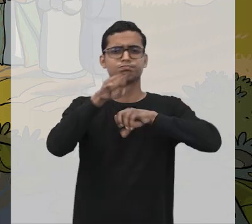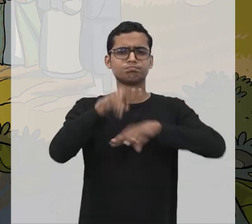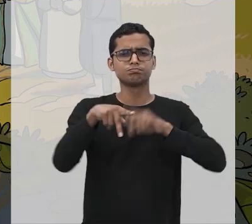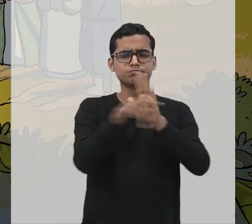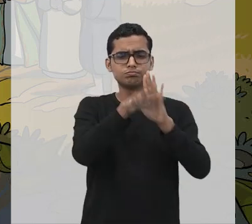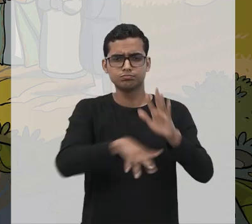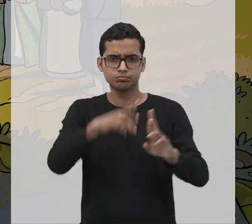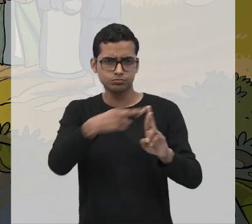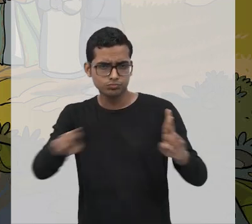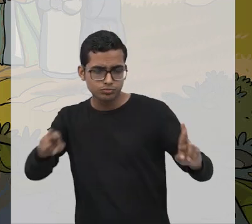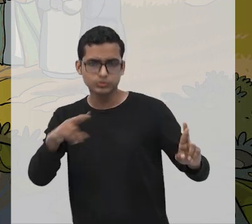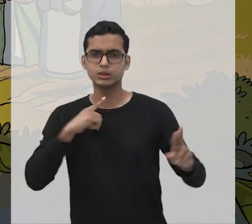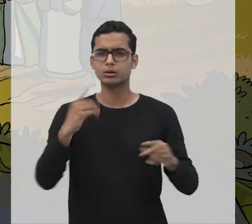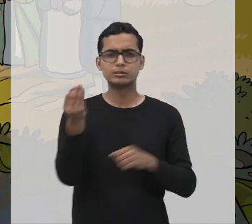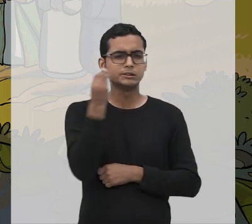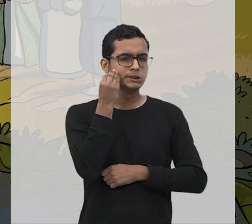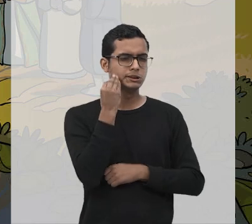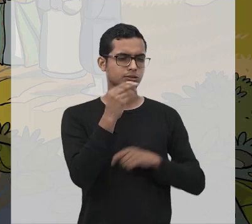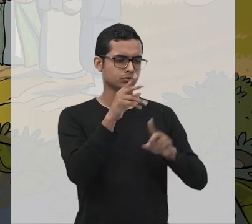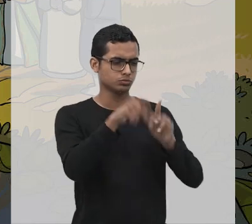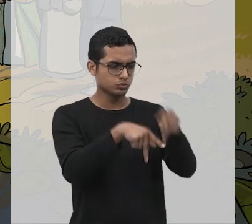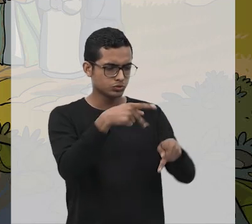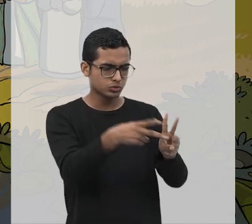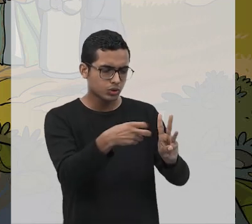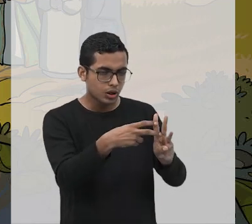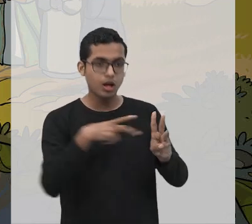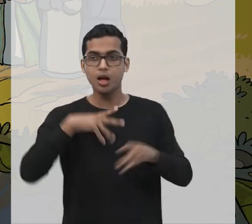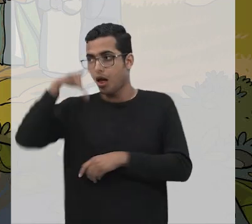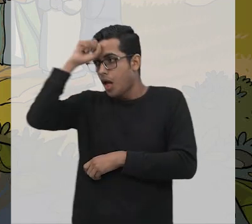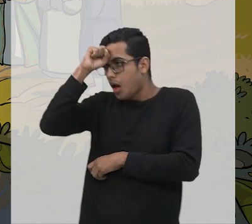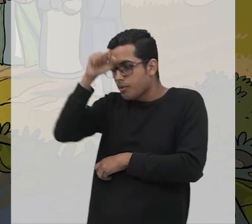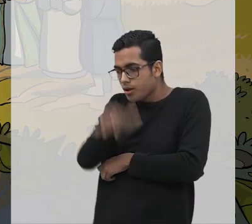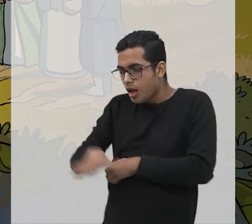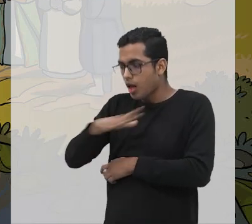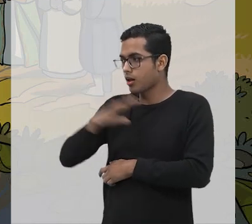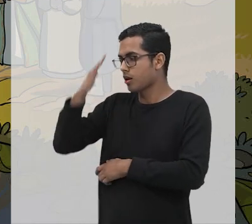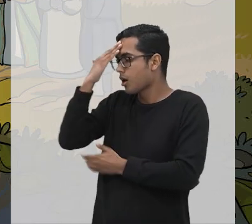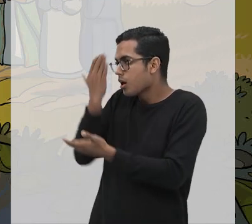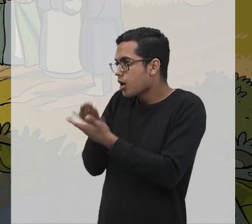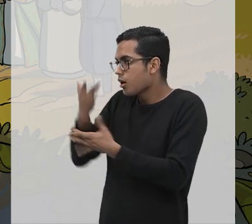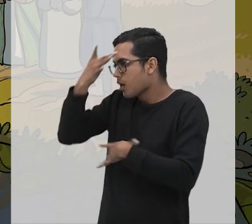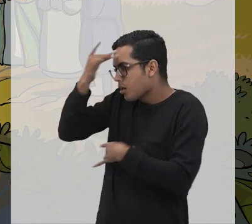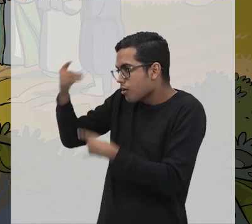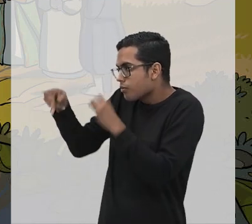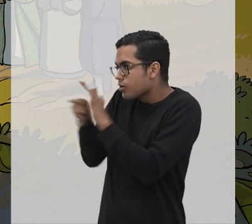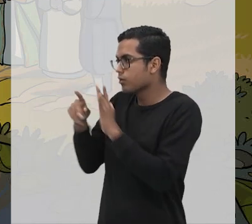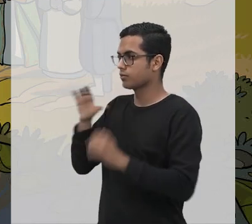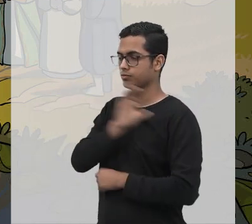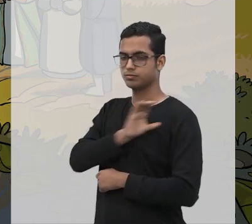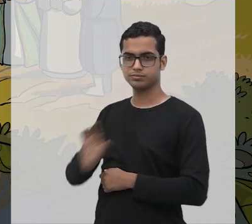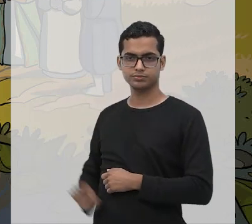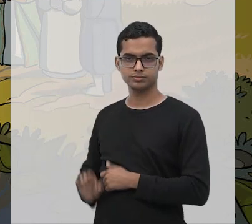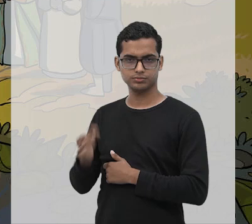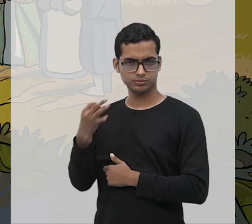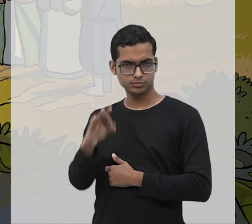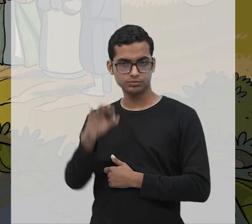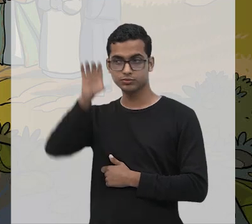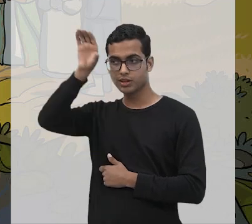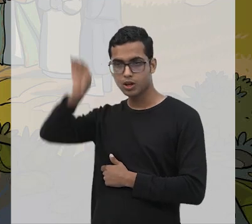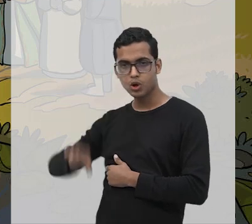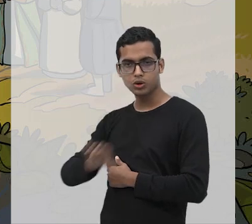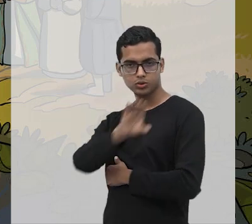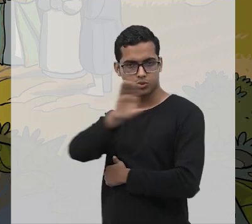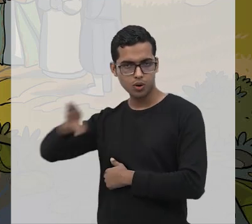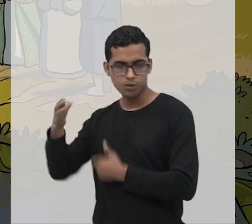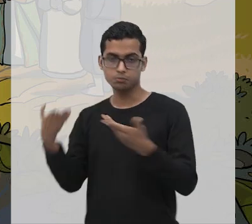de aproximar os indígenas da fé cristã. Olha só como os jesuítas pensaram. Então, vamos fazer assim. Vamos utilizar